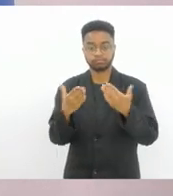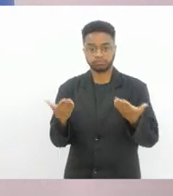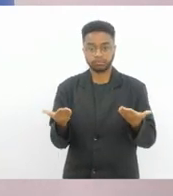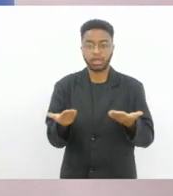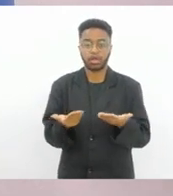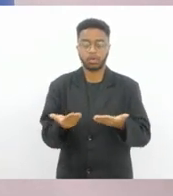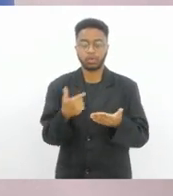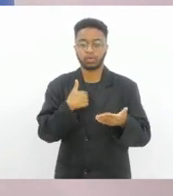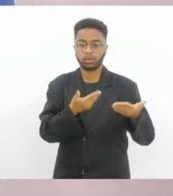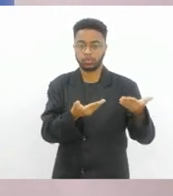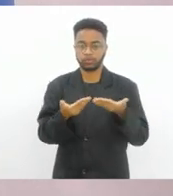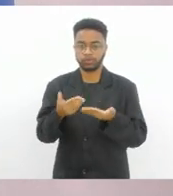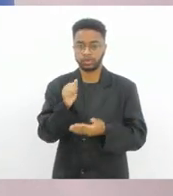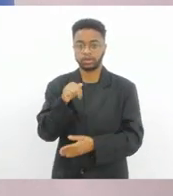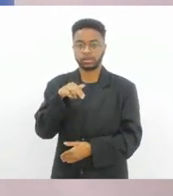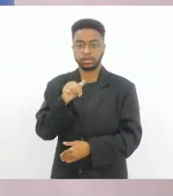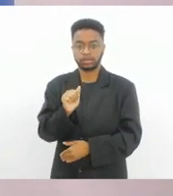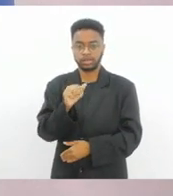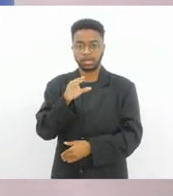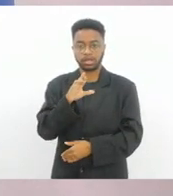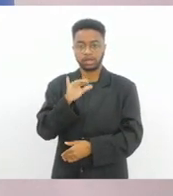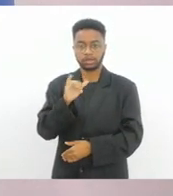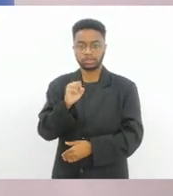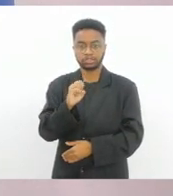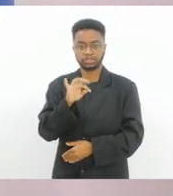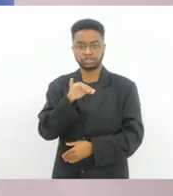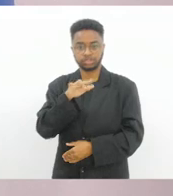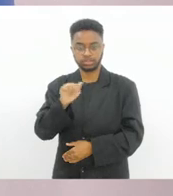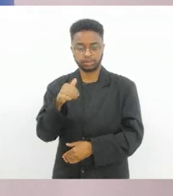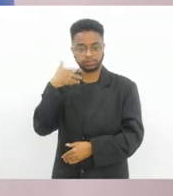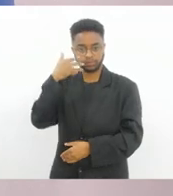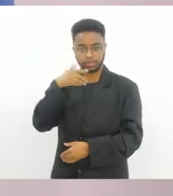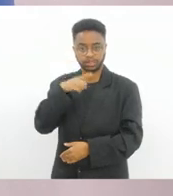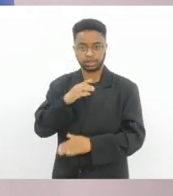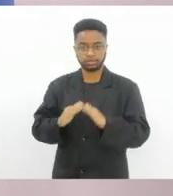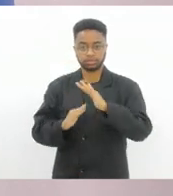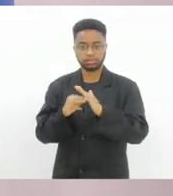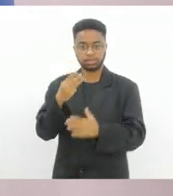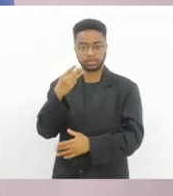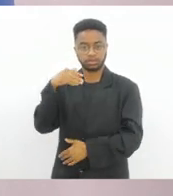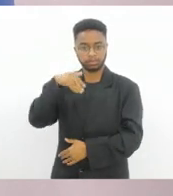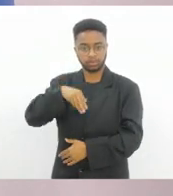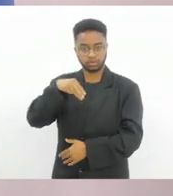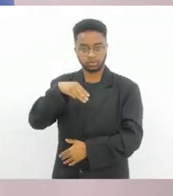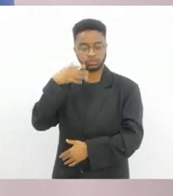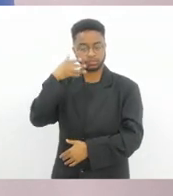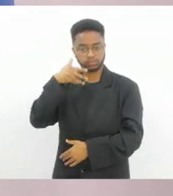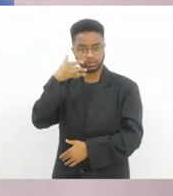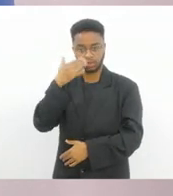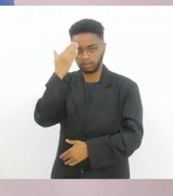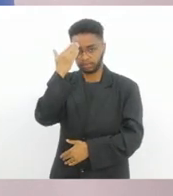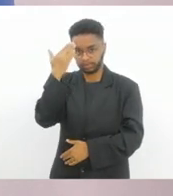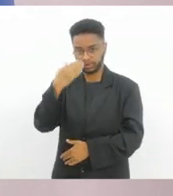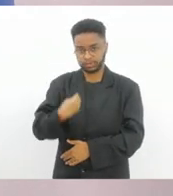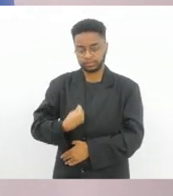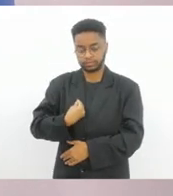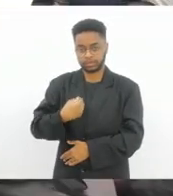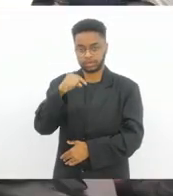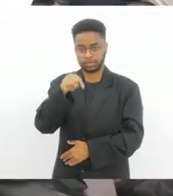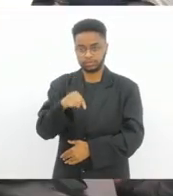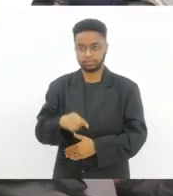a senhora Ana Cristina Vieira para fazer uso da fala. A senhora tem 3 minutos. Muito obrigada pela sua